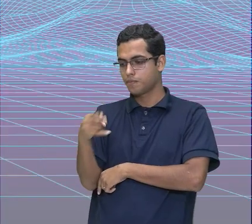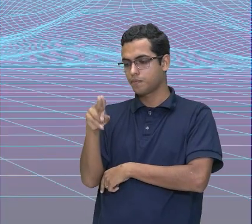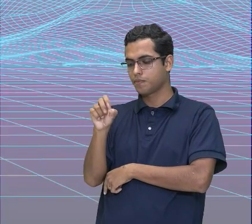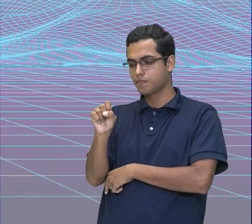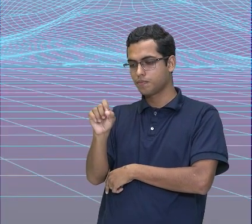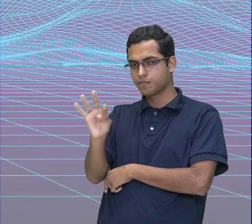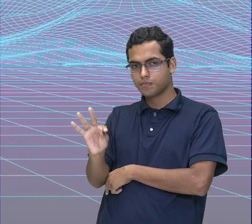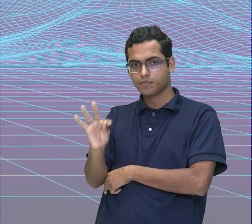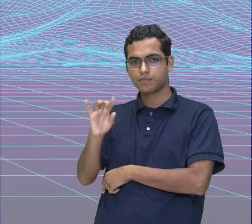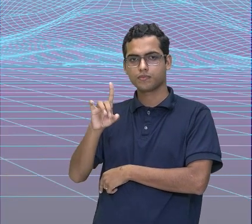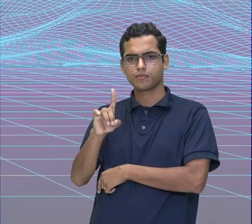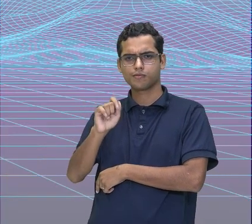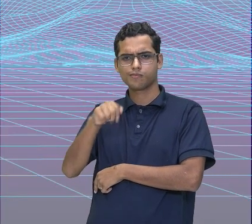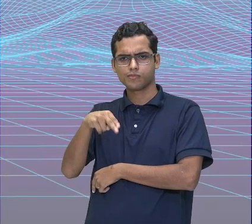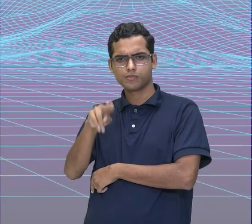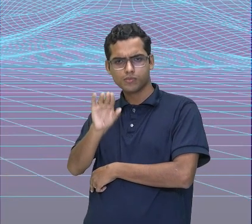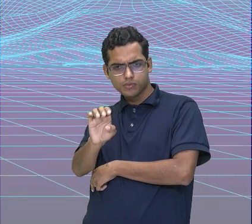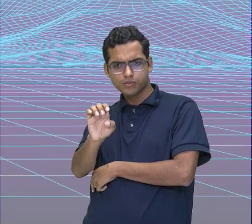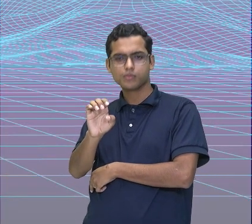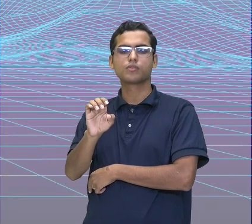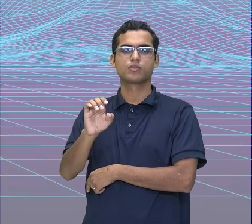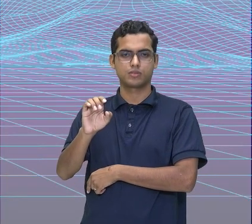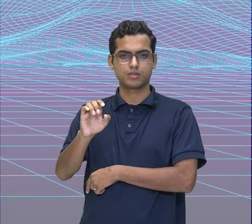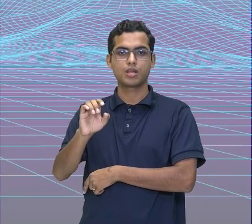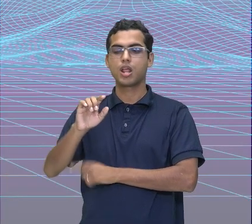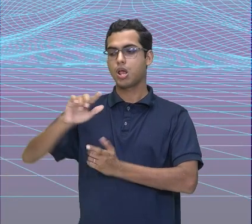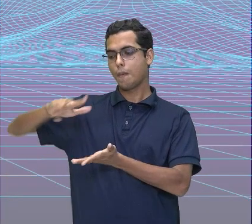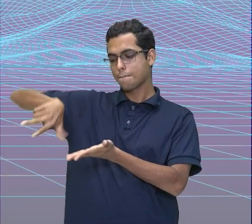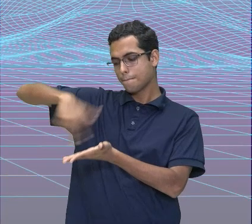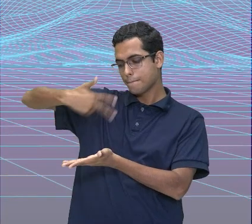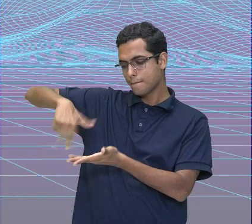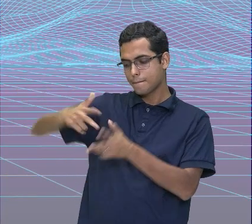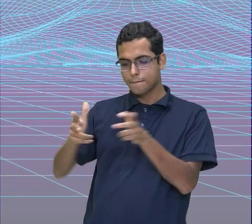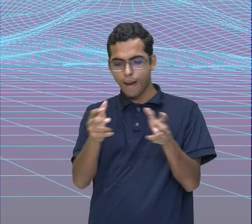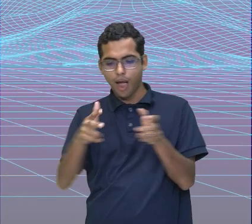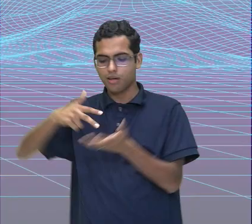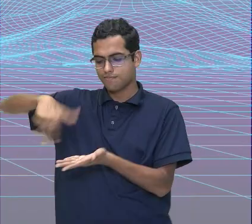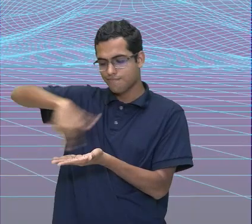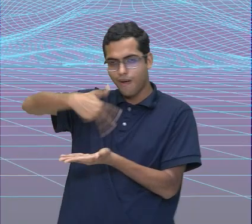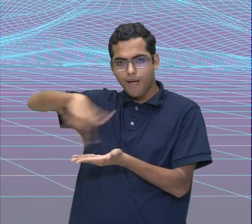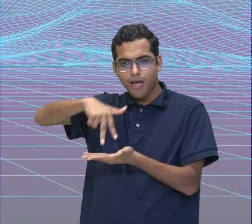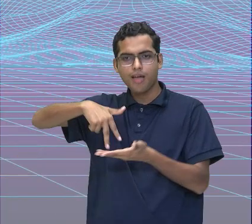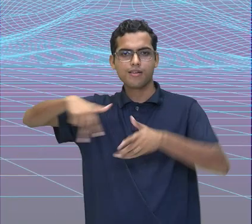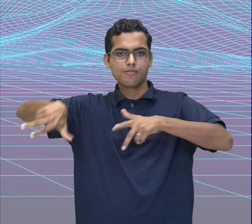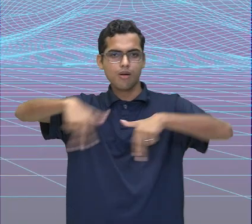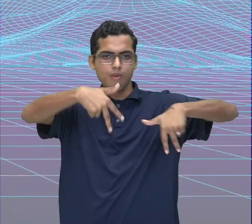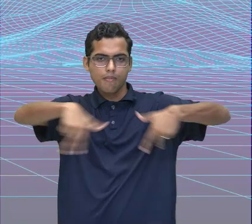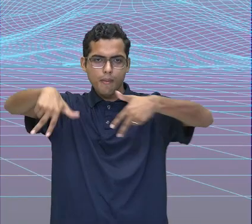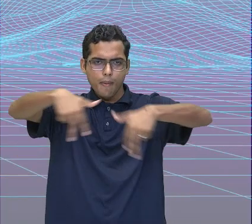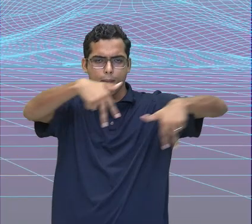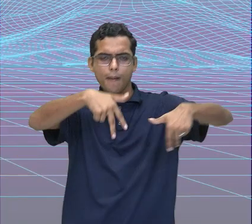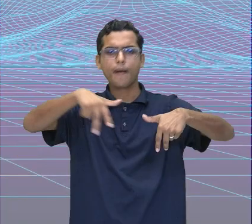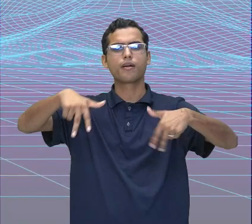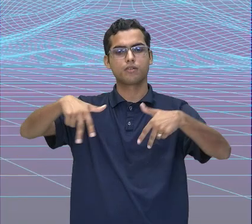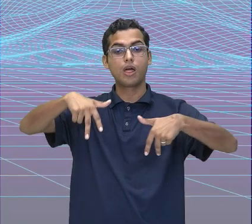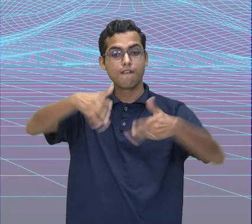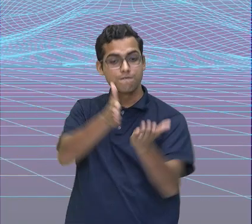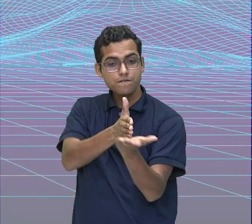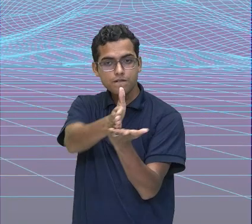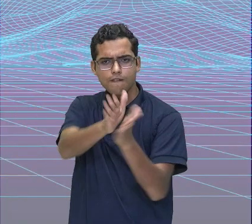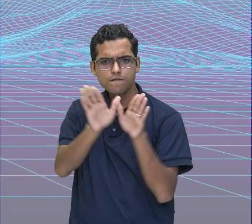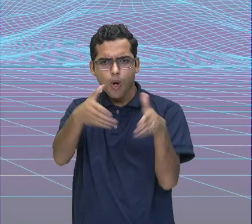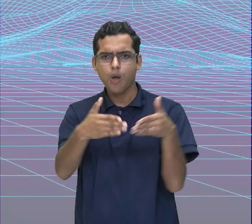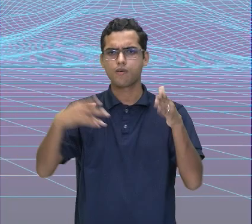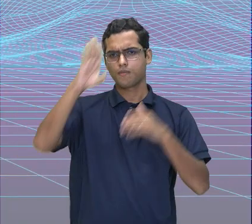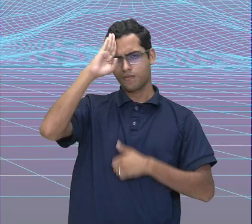começar falando deles, você está dançando em direção à saúde, ok? O Just Dance